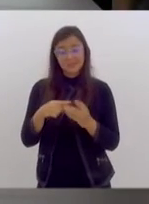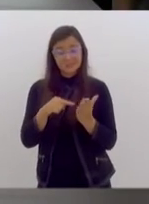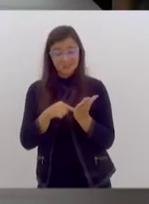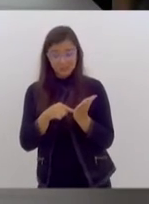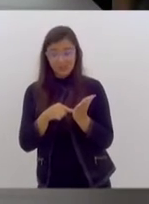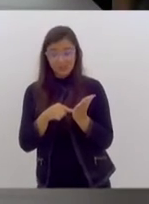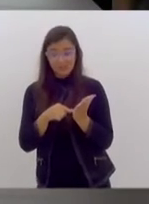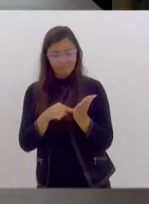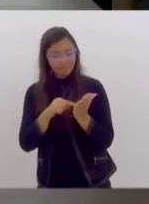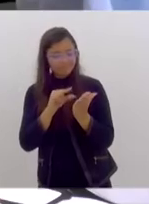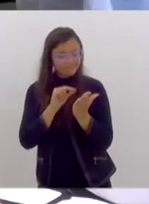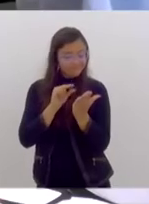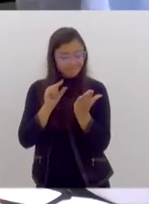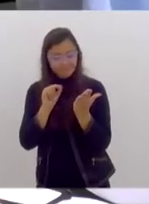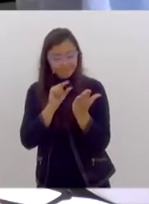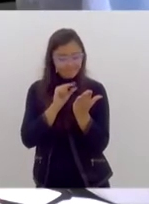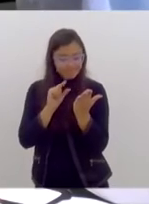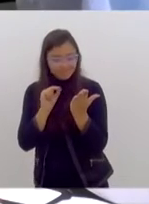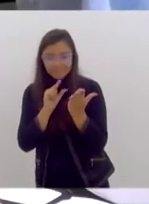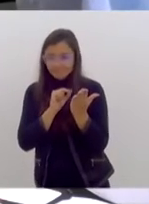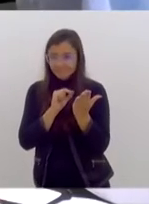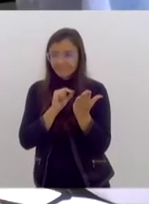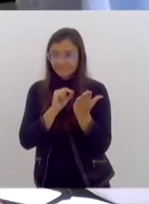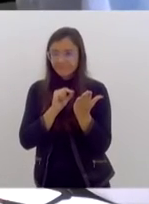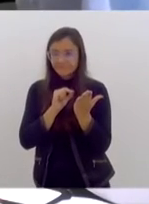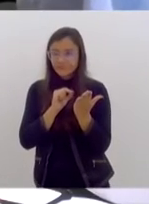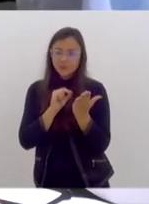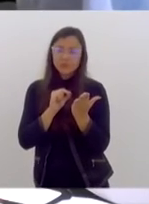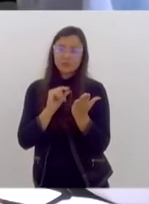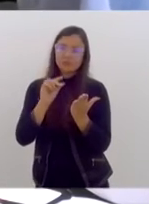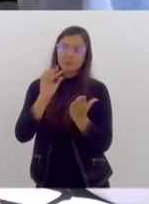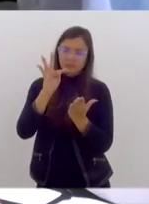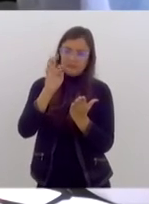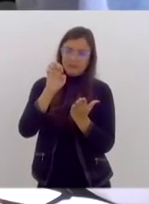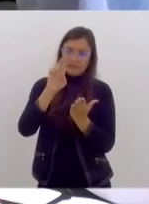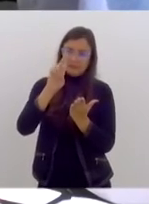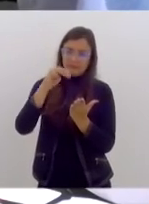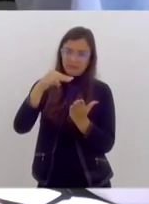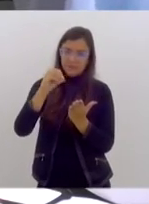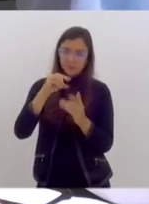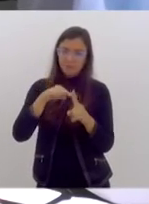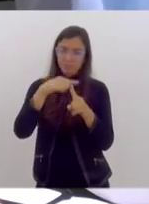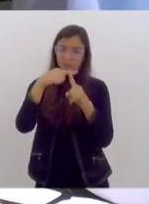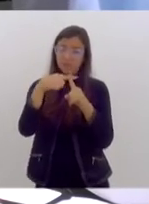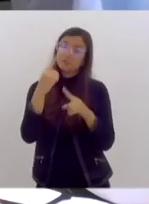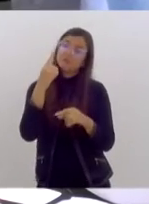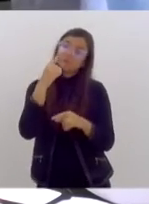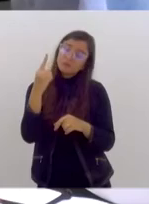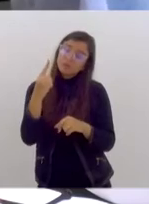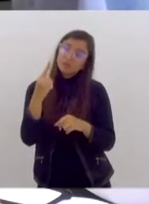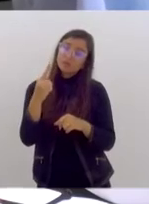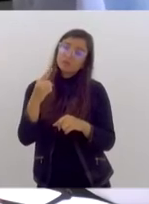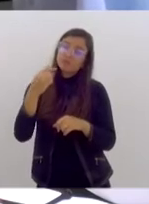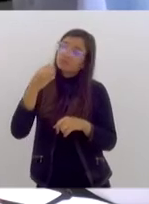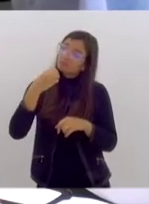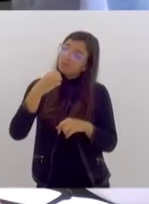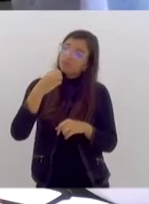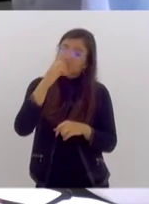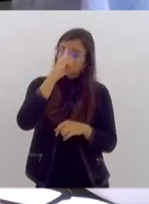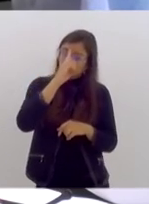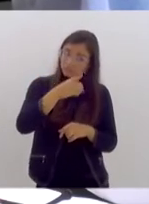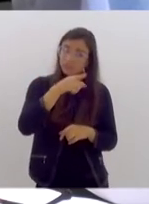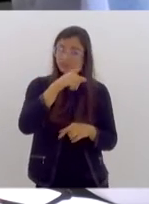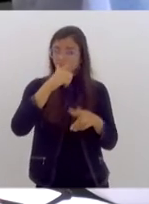eu acho que a gente pode pensar isso e colocar com como a indicação Legislativa para que o governador